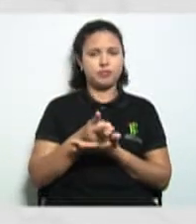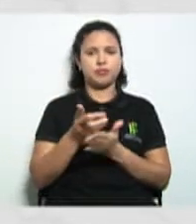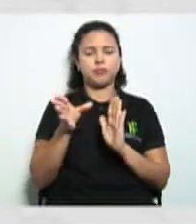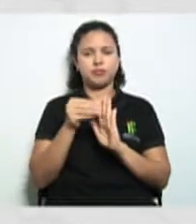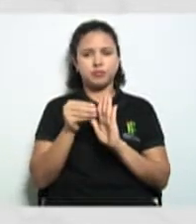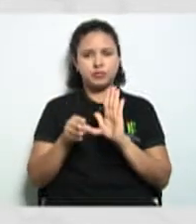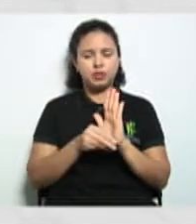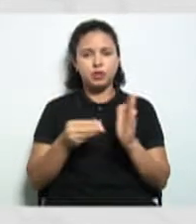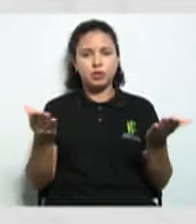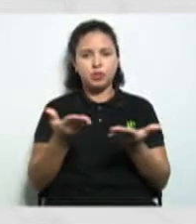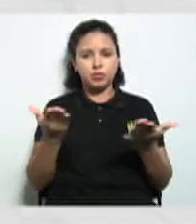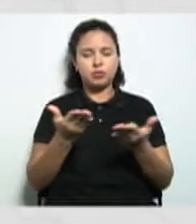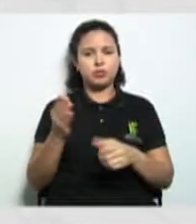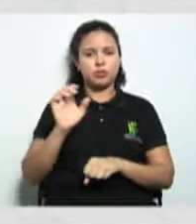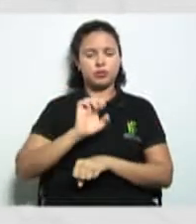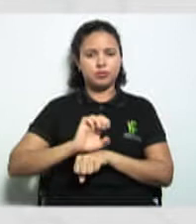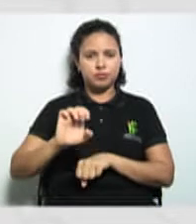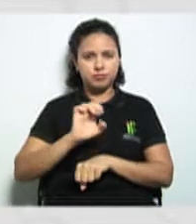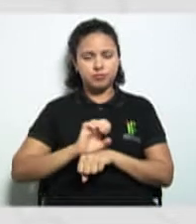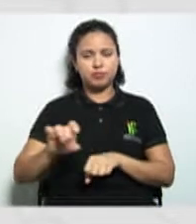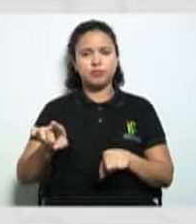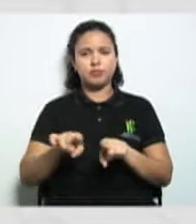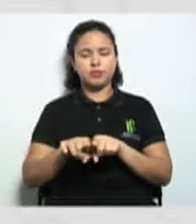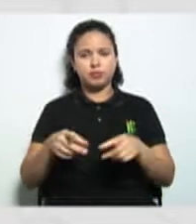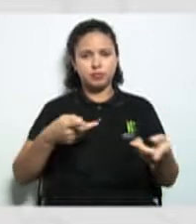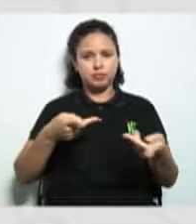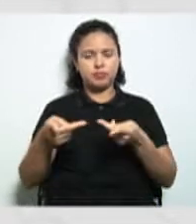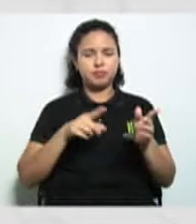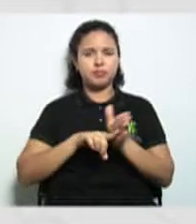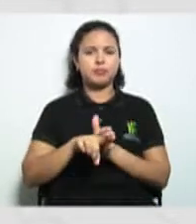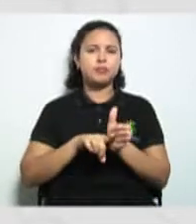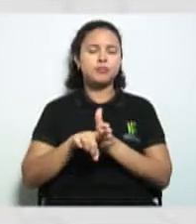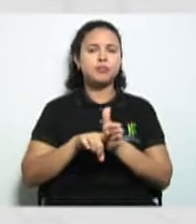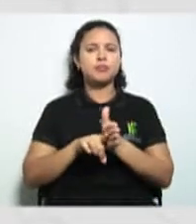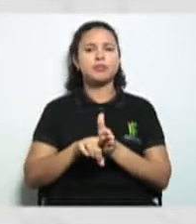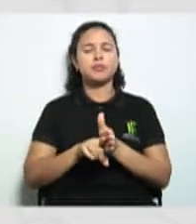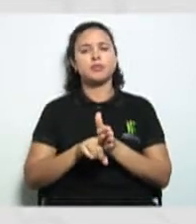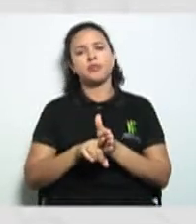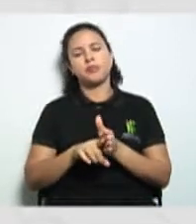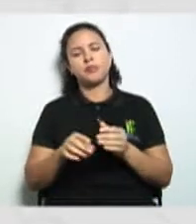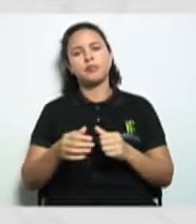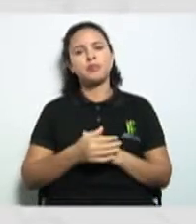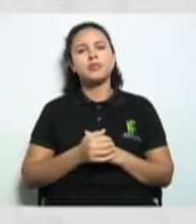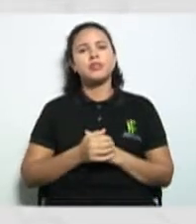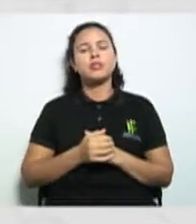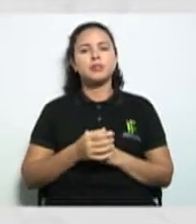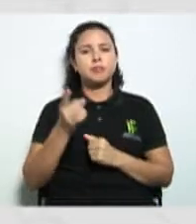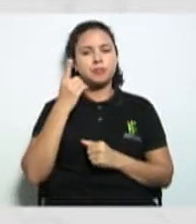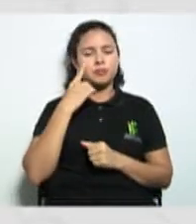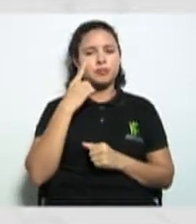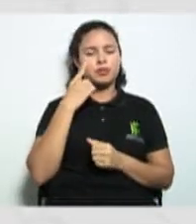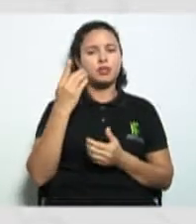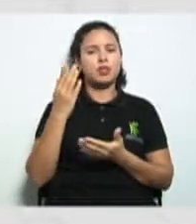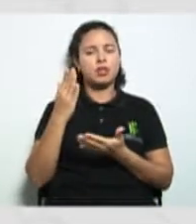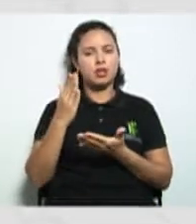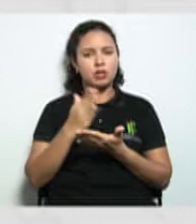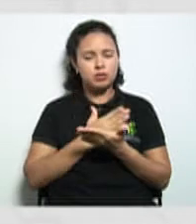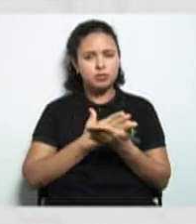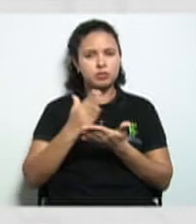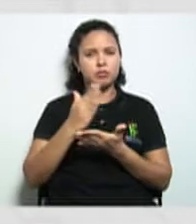hoje com o estágio e o projeto de pesquisa ou intervenção. Então, nós vamos ver algumas normas, que